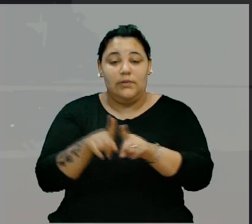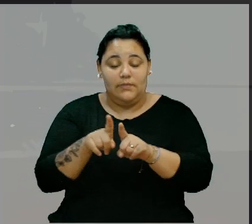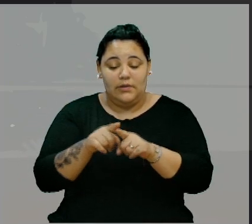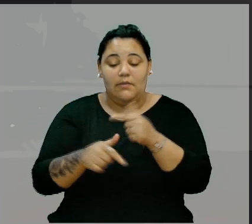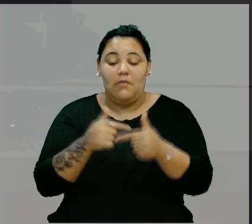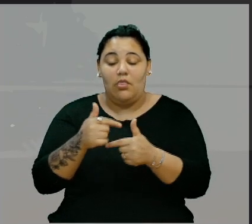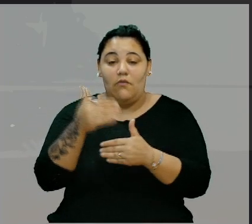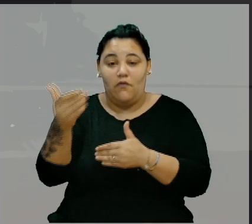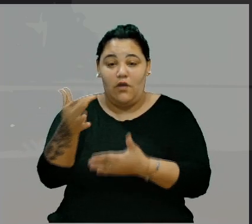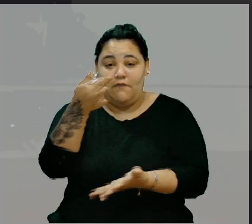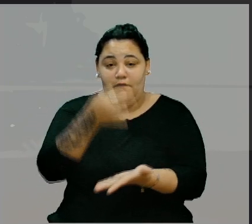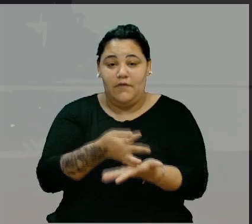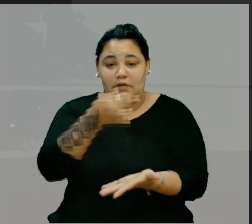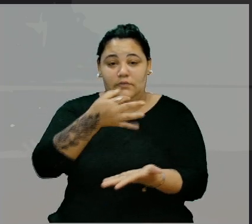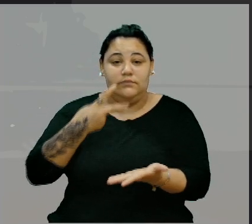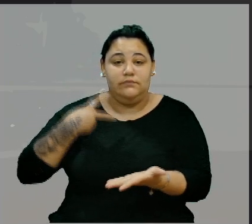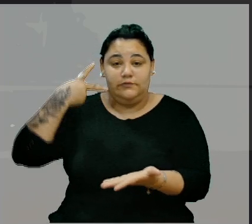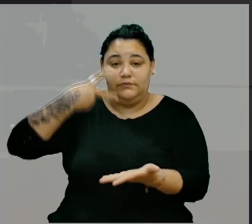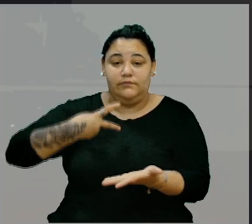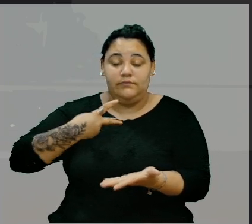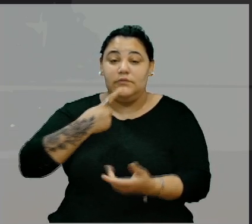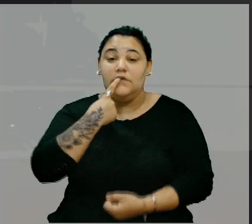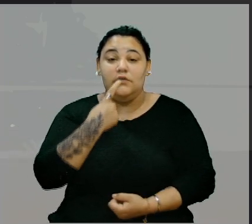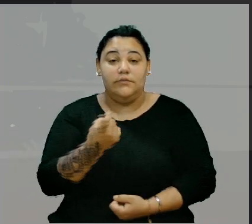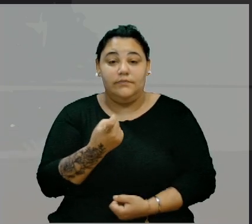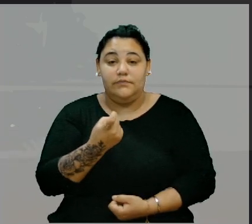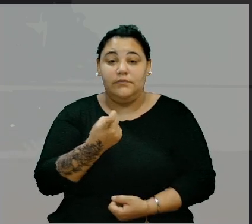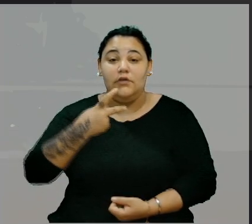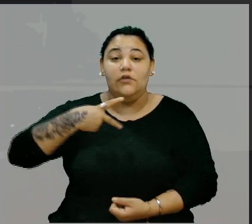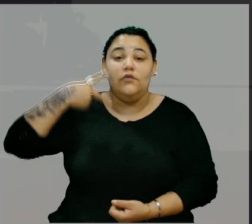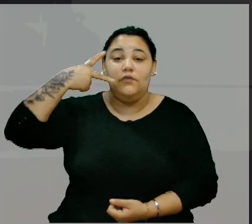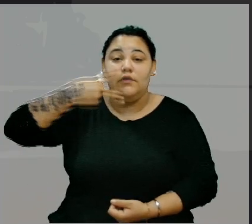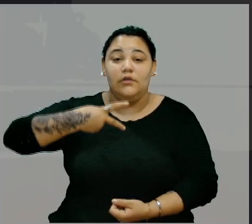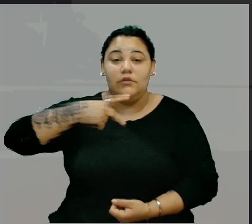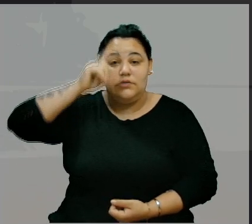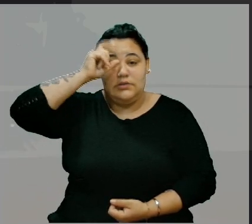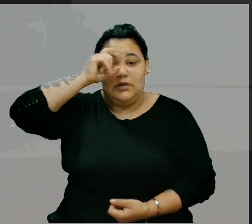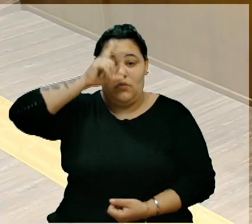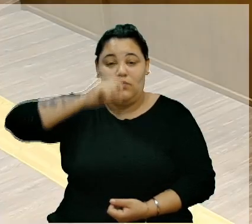A ausência das vereadoras Rose Frigieri e do vereador Scalco.